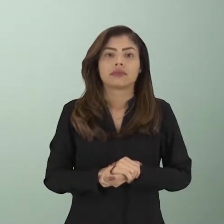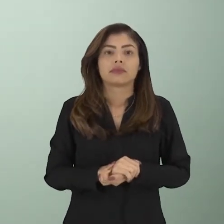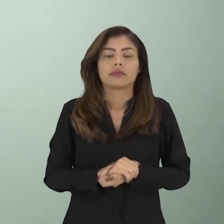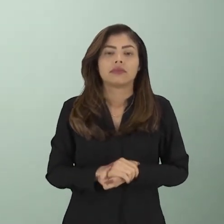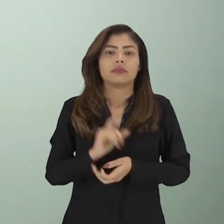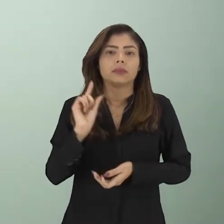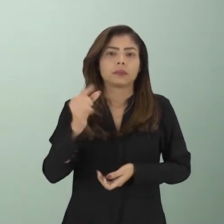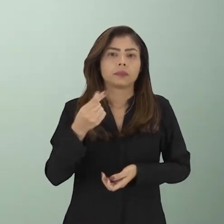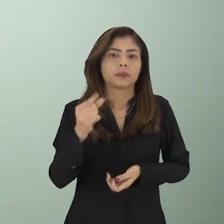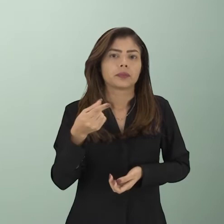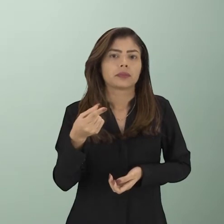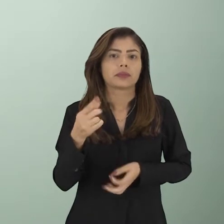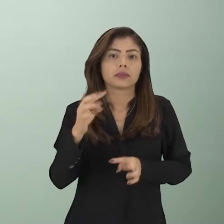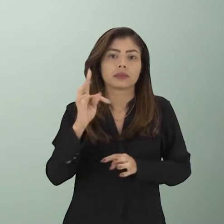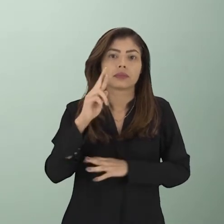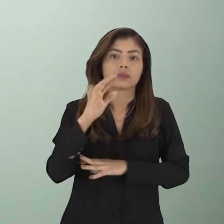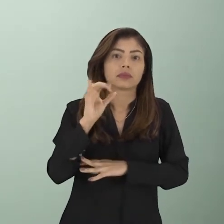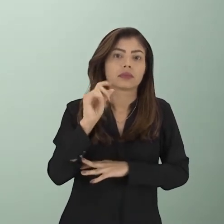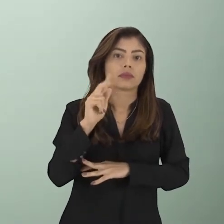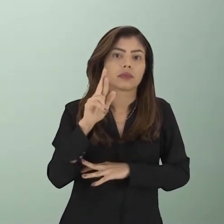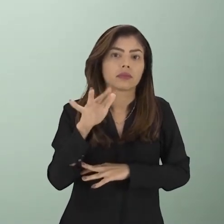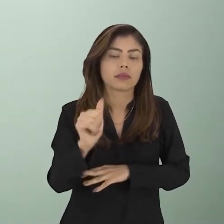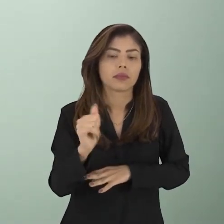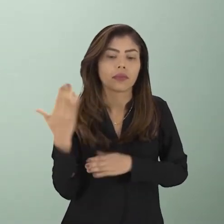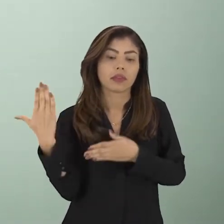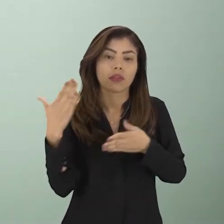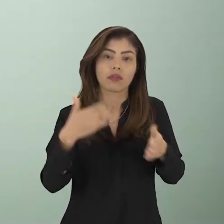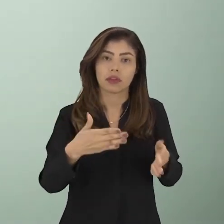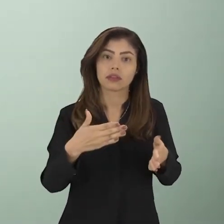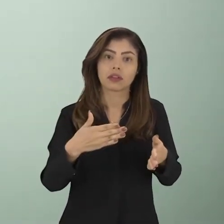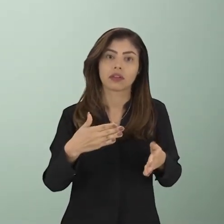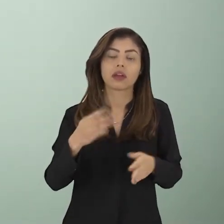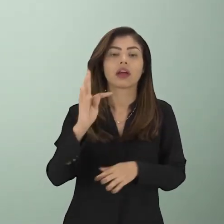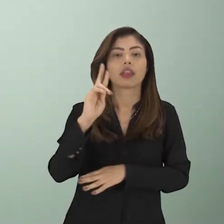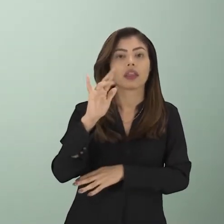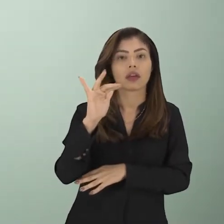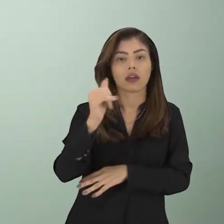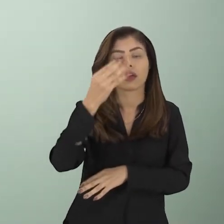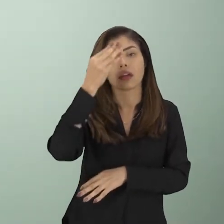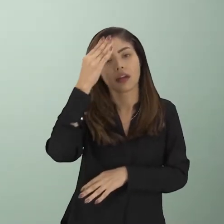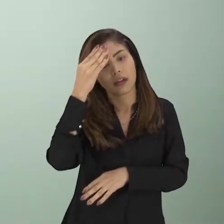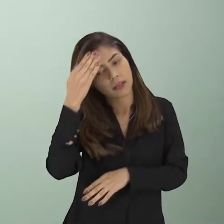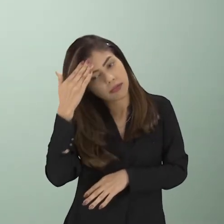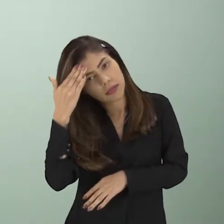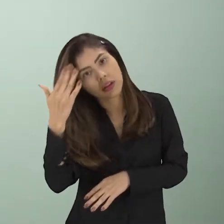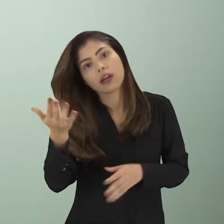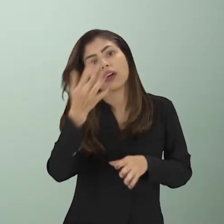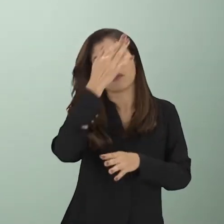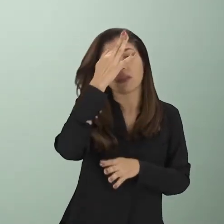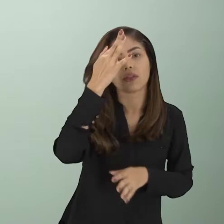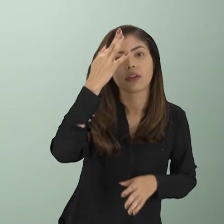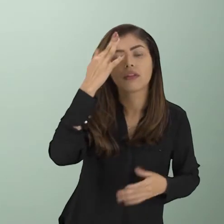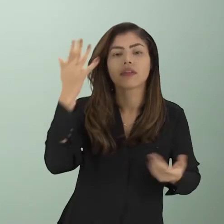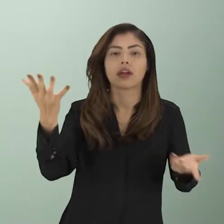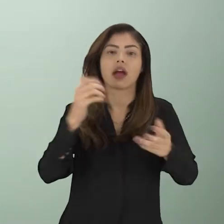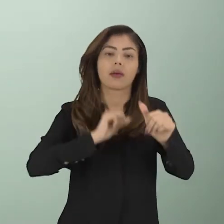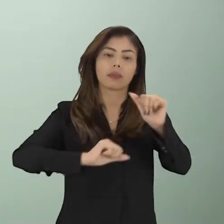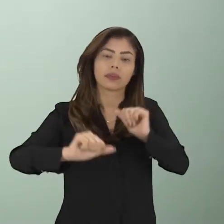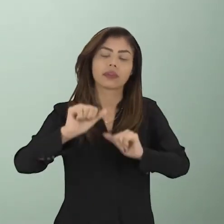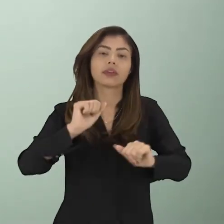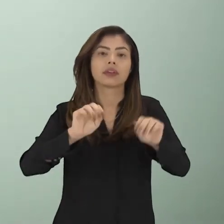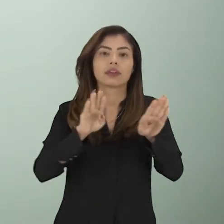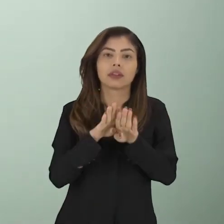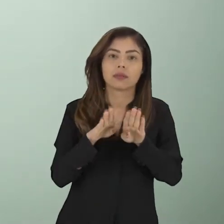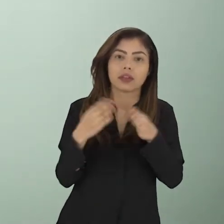vamos um pouquinho só para a teoria, para a gente poder ter um referencial teórico, para a gente entender filosoficamente o que representam essas mudanças